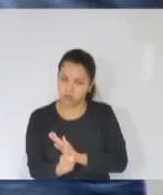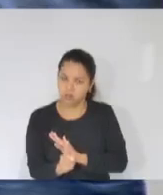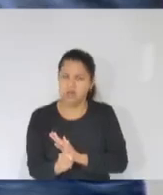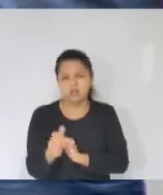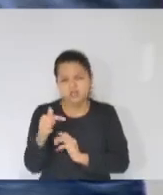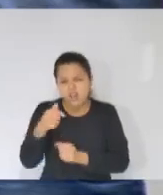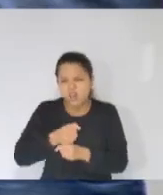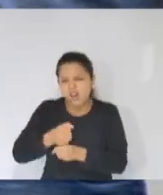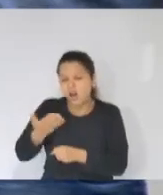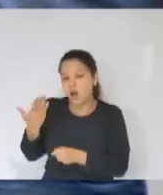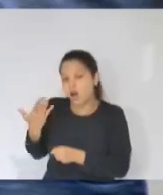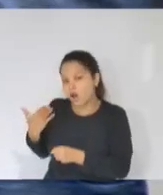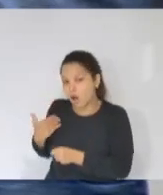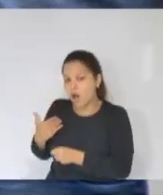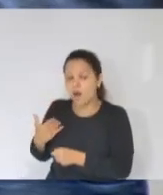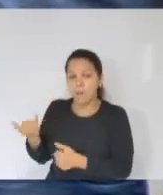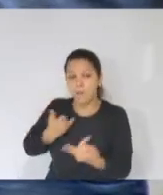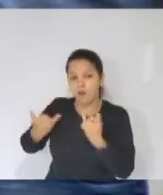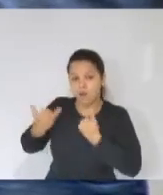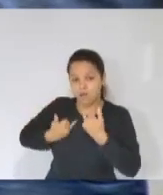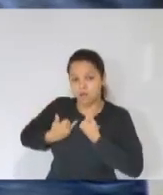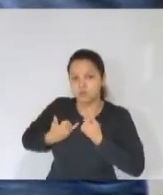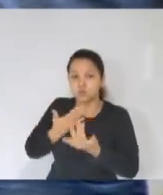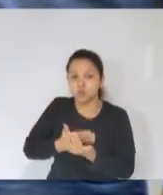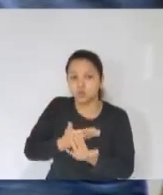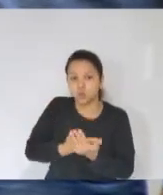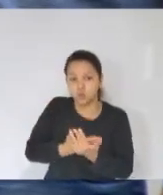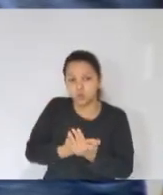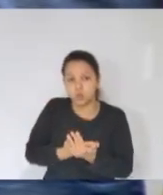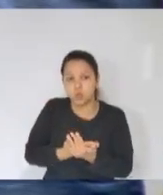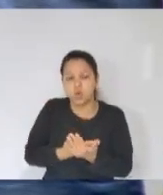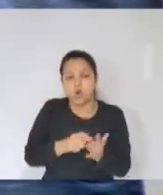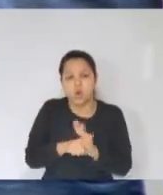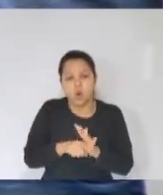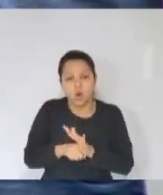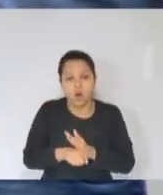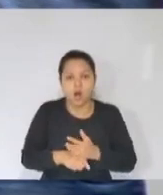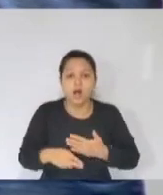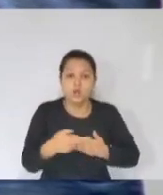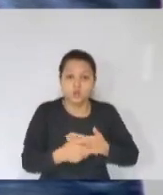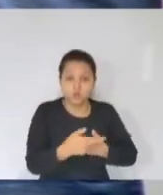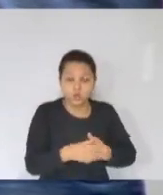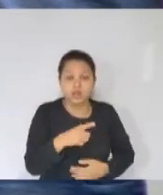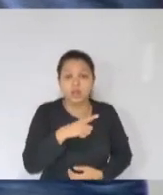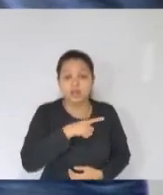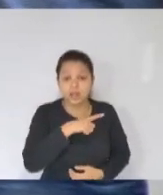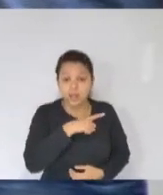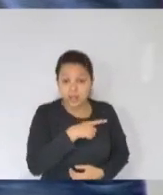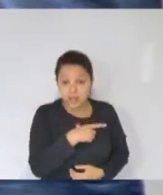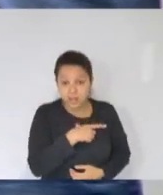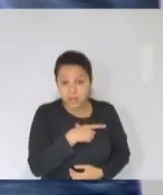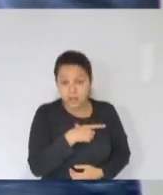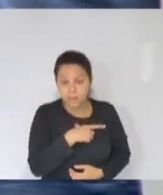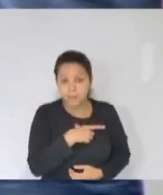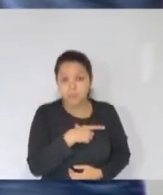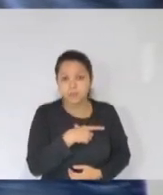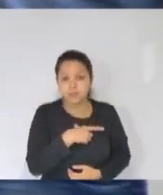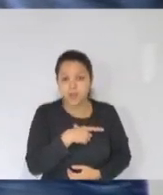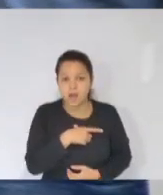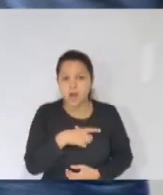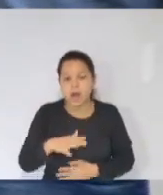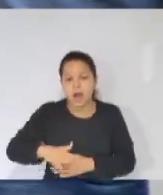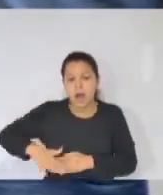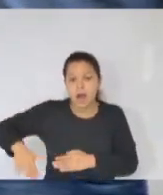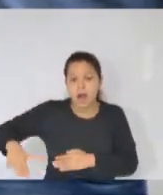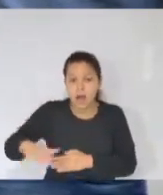conhecimento que a gente fez estudo que no encontro dos rios, Rio do Sul, existia reserva, uma aldeia indígena, como